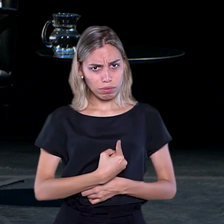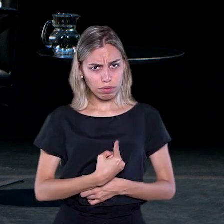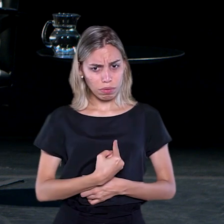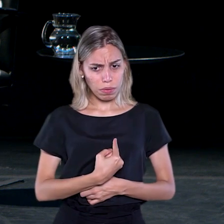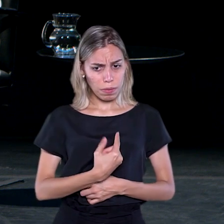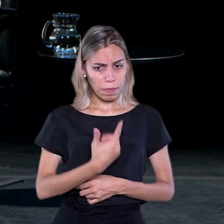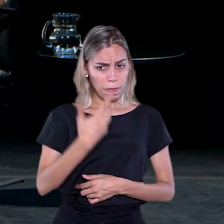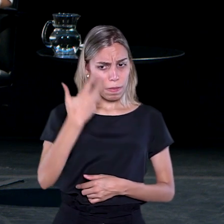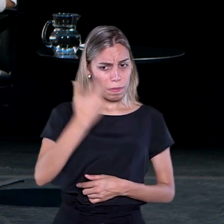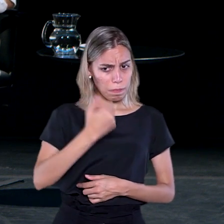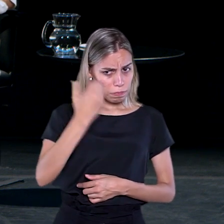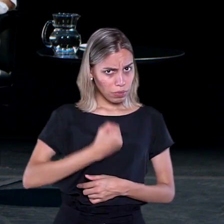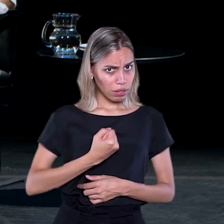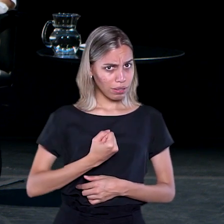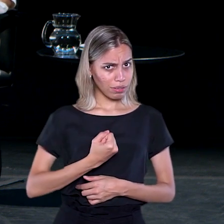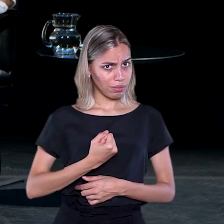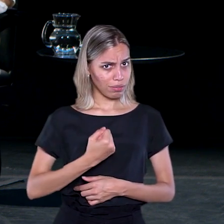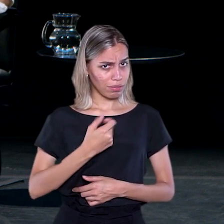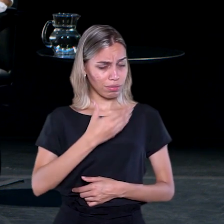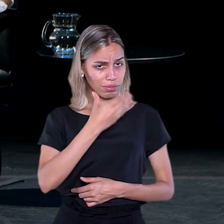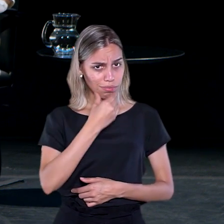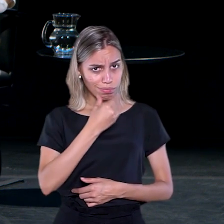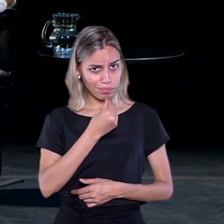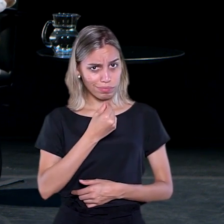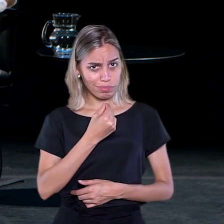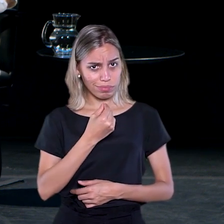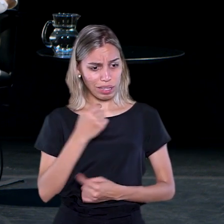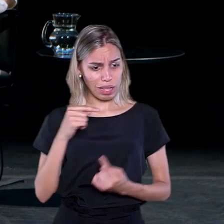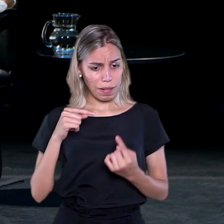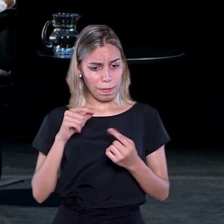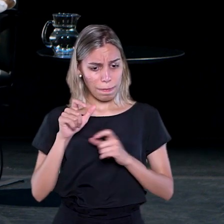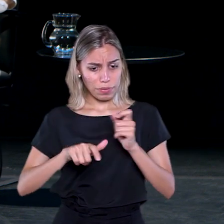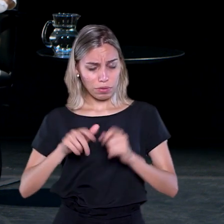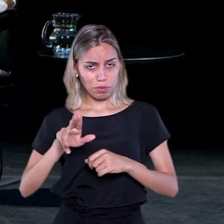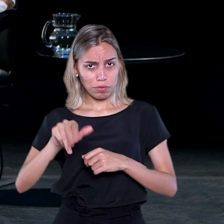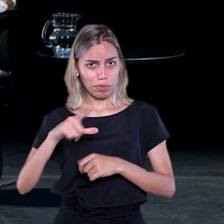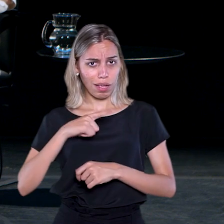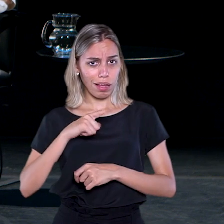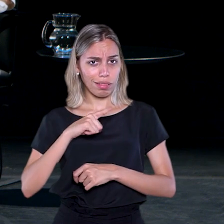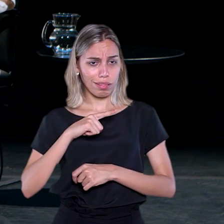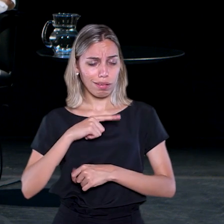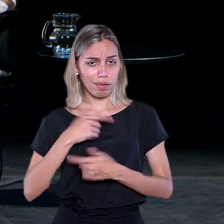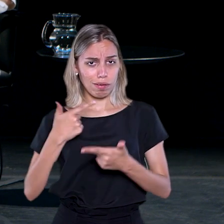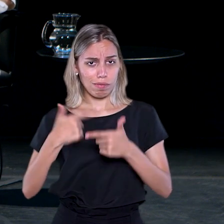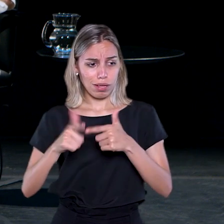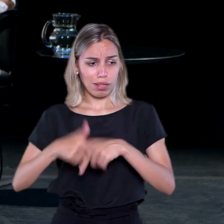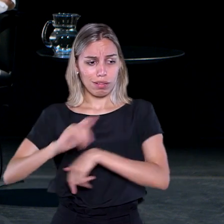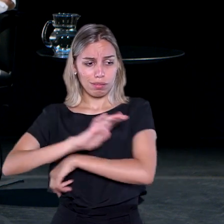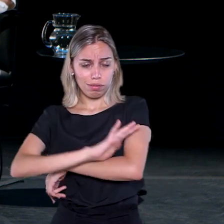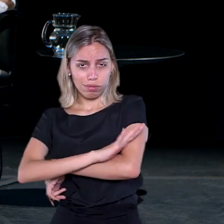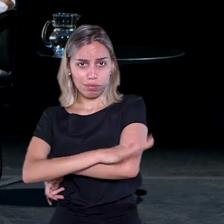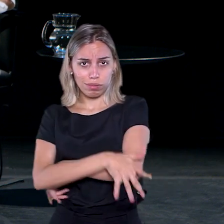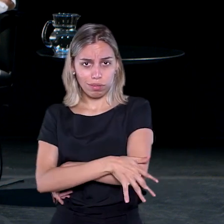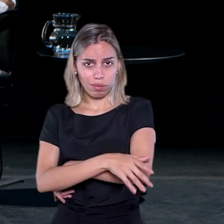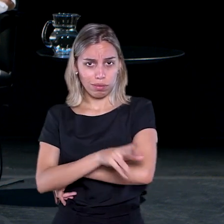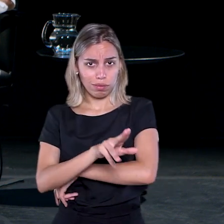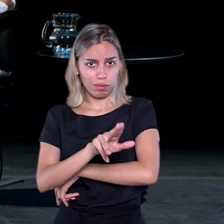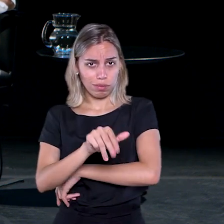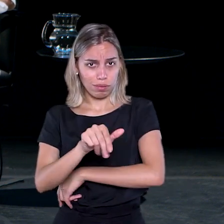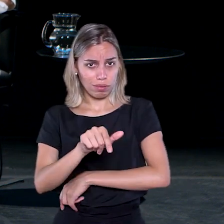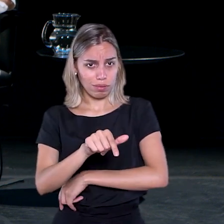de humanidade. E a gente aprende nas universidades, né, como pesquisadores e pesquisadoras, como intérpretes